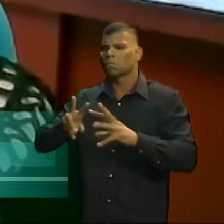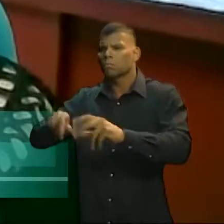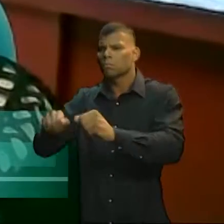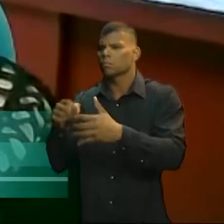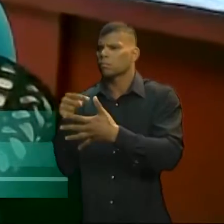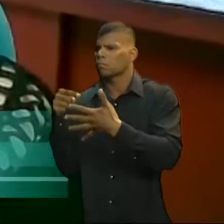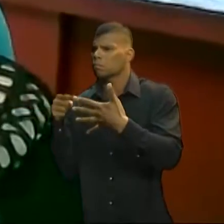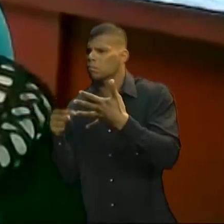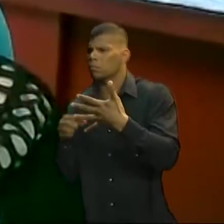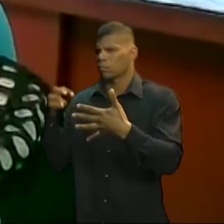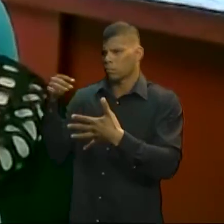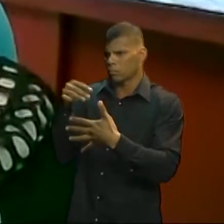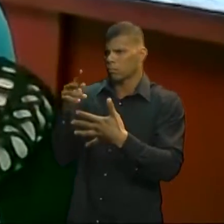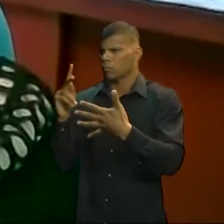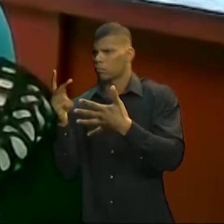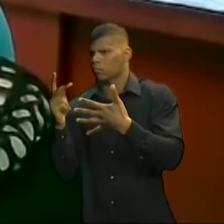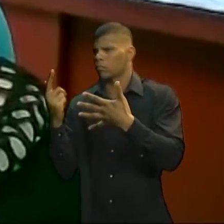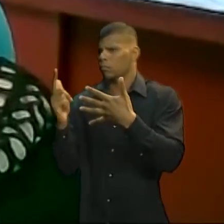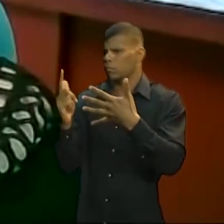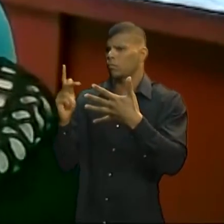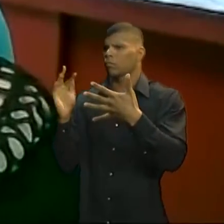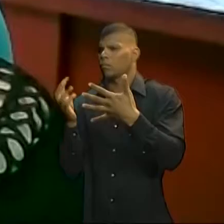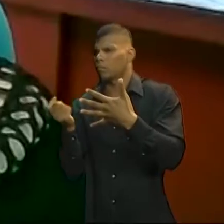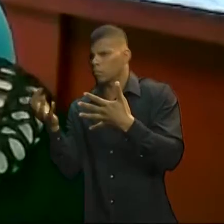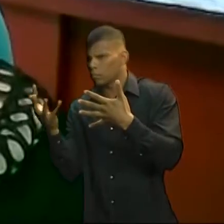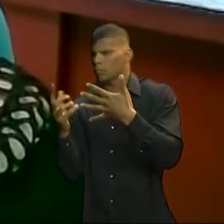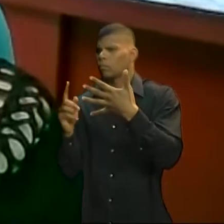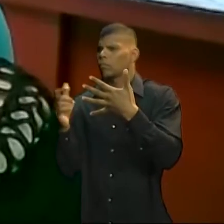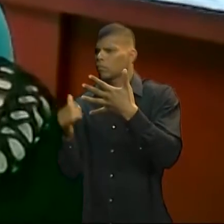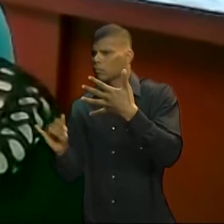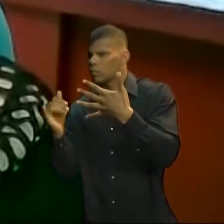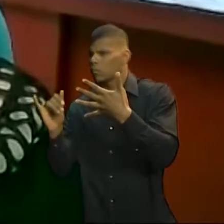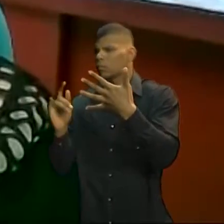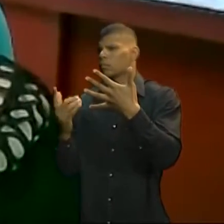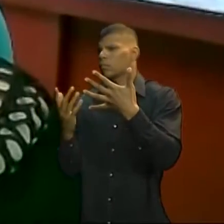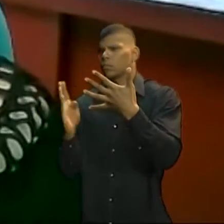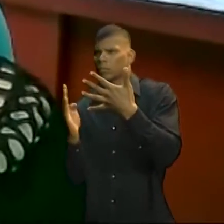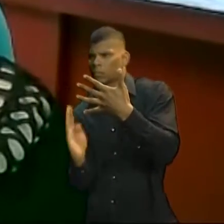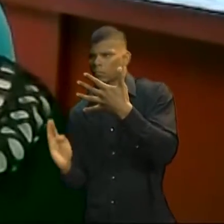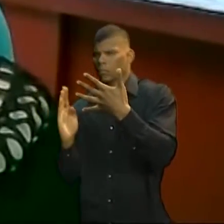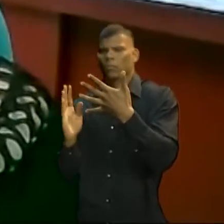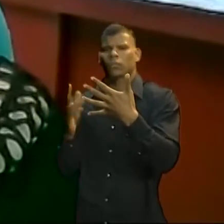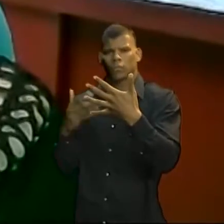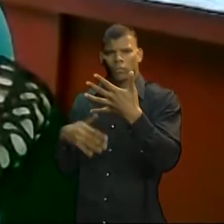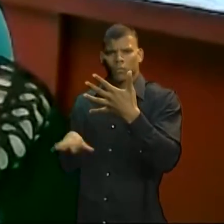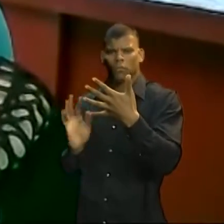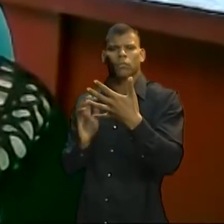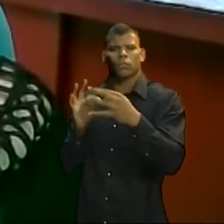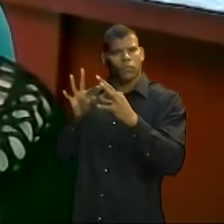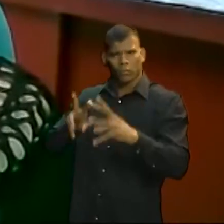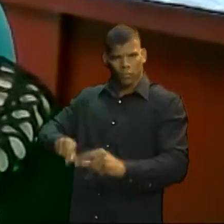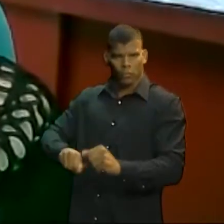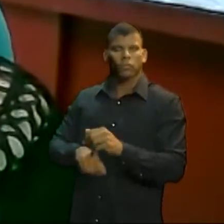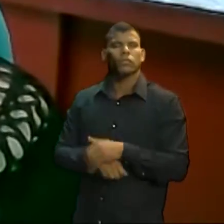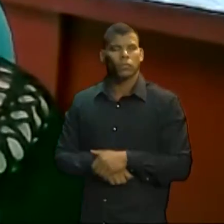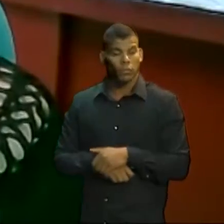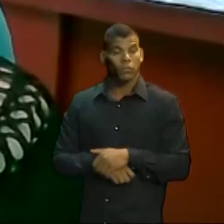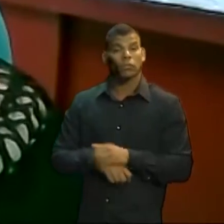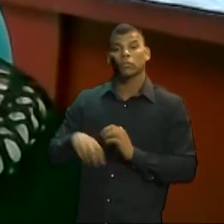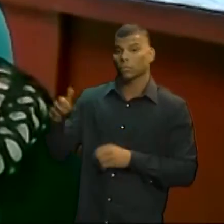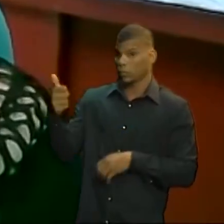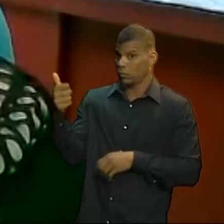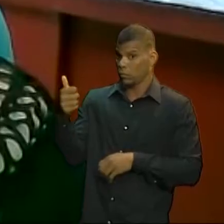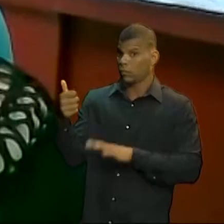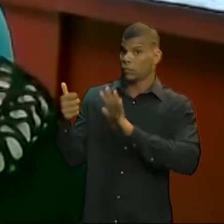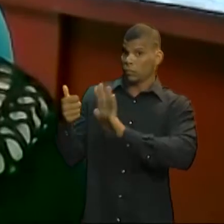componentes curriculares que já existem, né? Português, matemática, história, geografia, física, química, biologia, zoologia. Todas as disciplinas estão